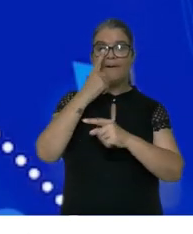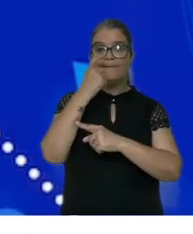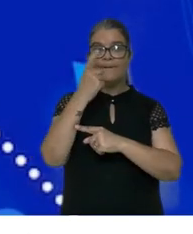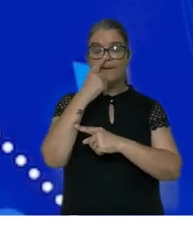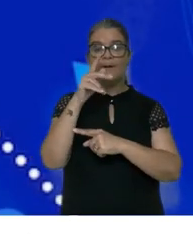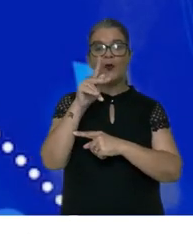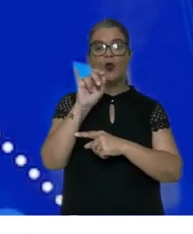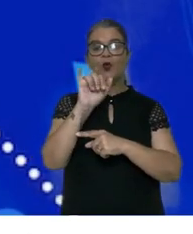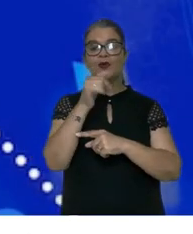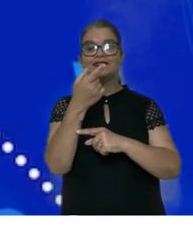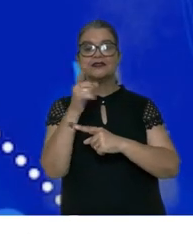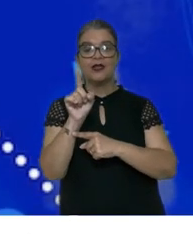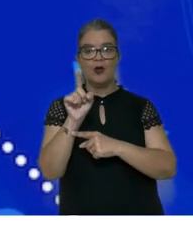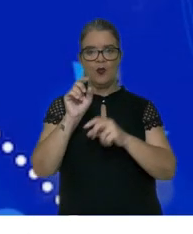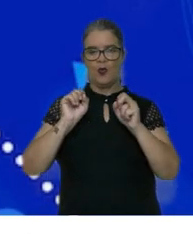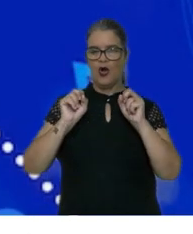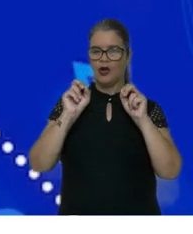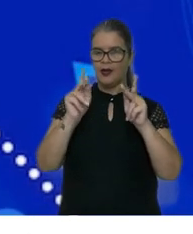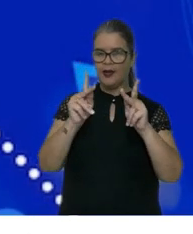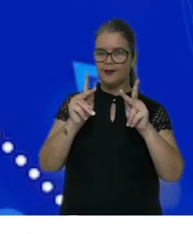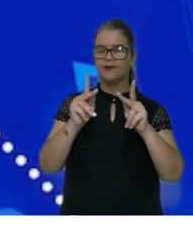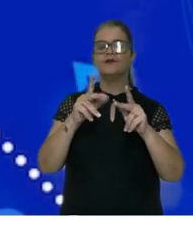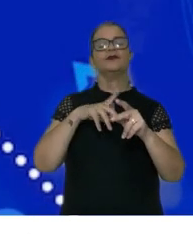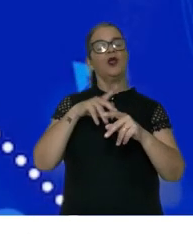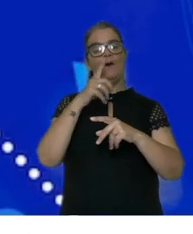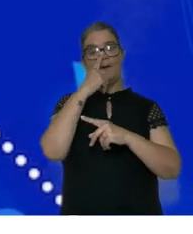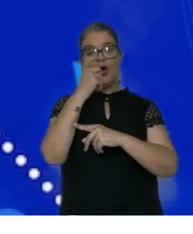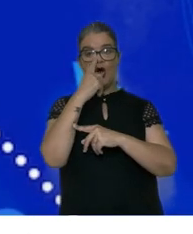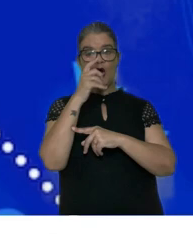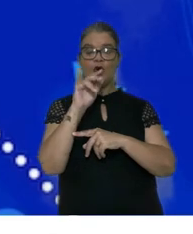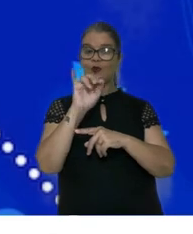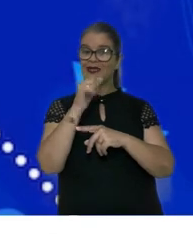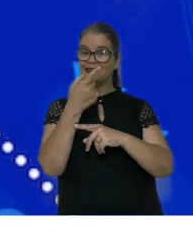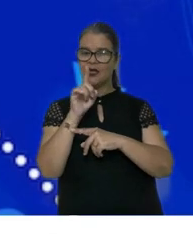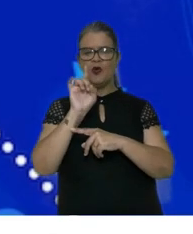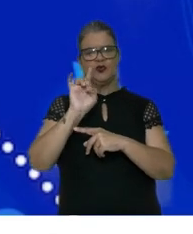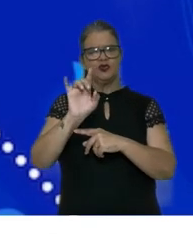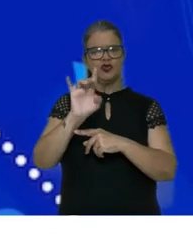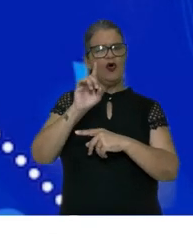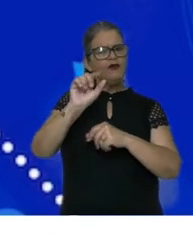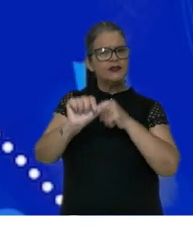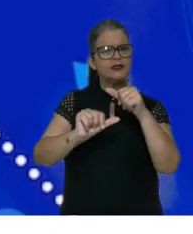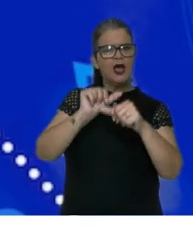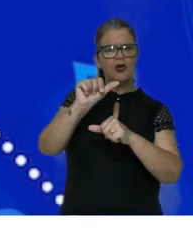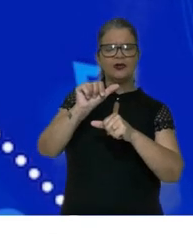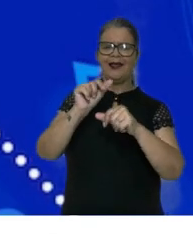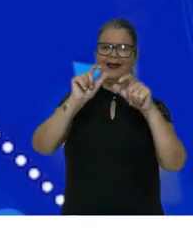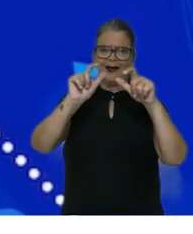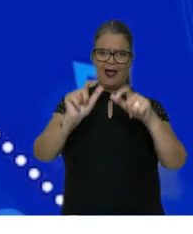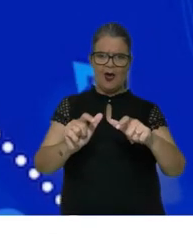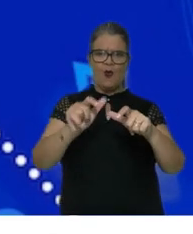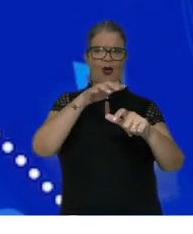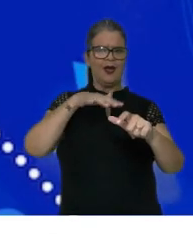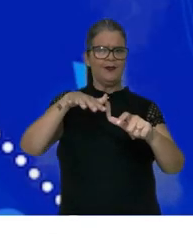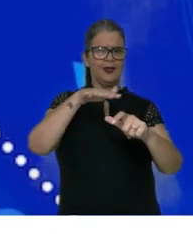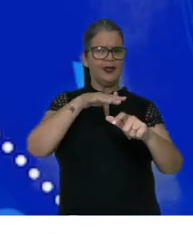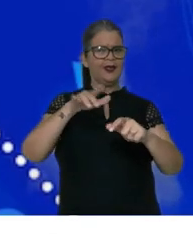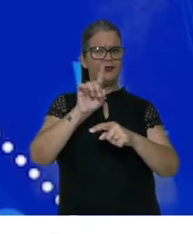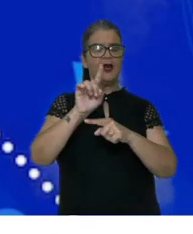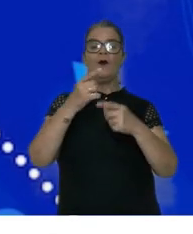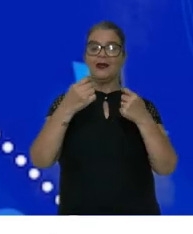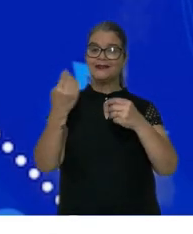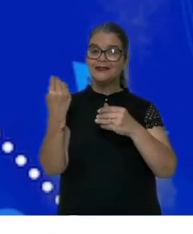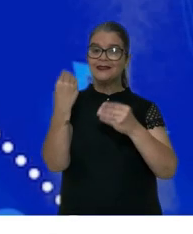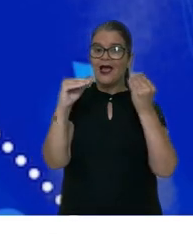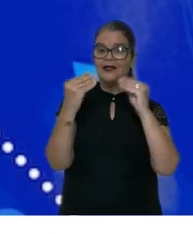poluição. Ok? Então, para ser poluição, não basta que você altere a condição do ambiente. Você tem que